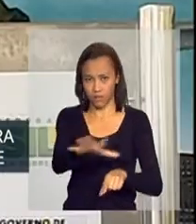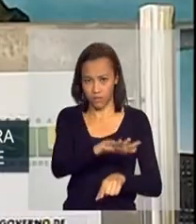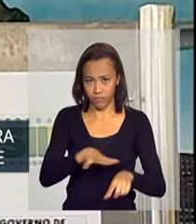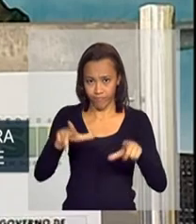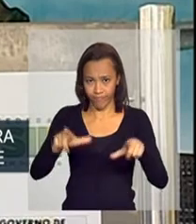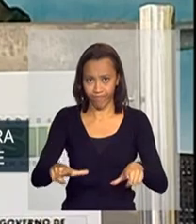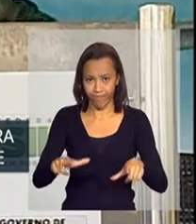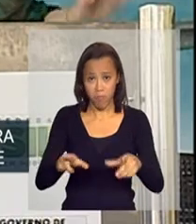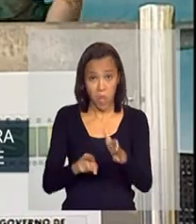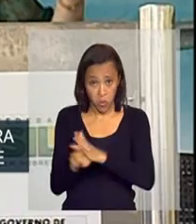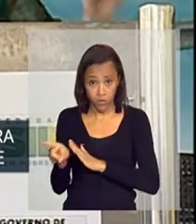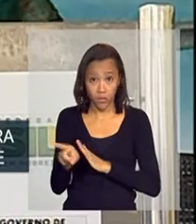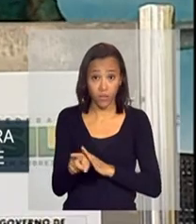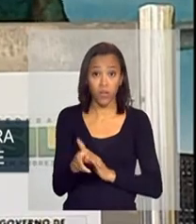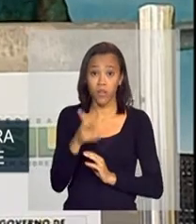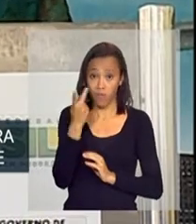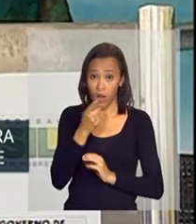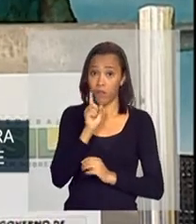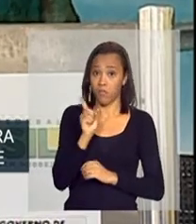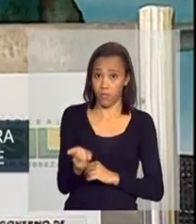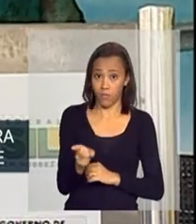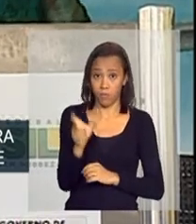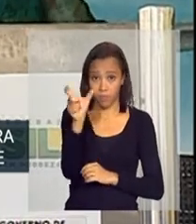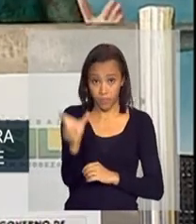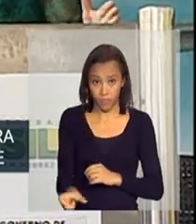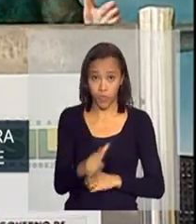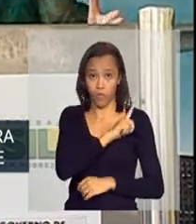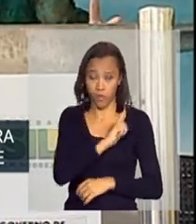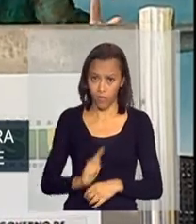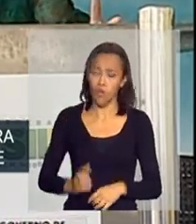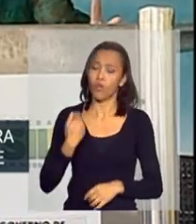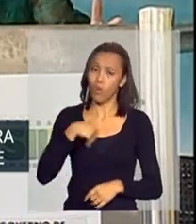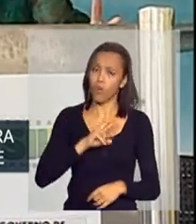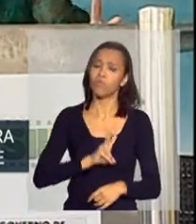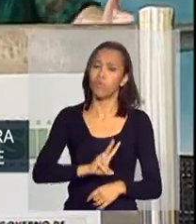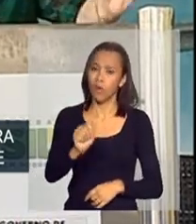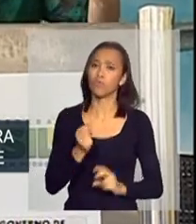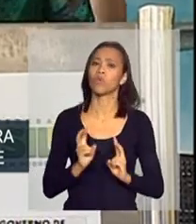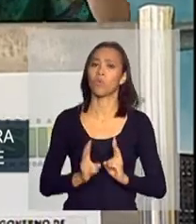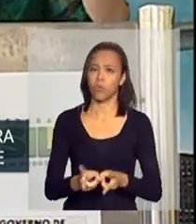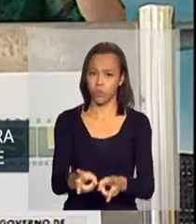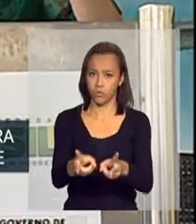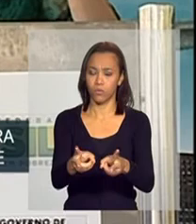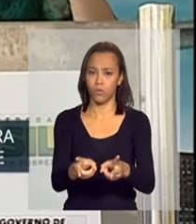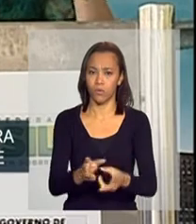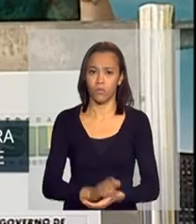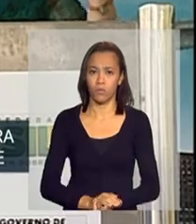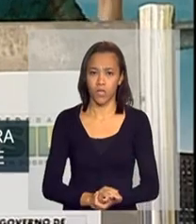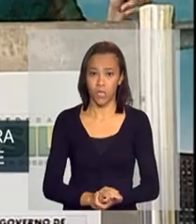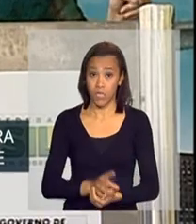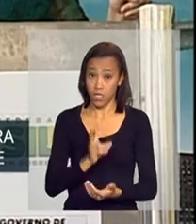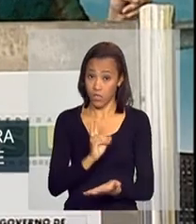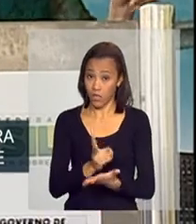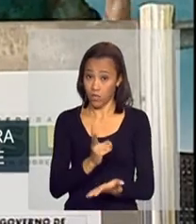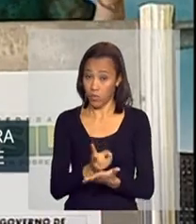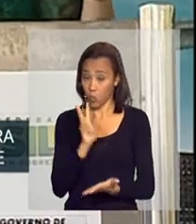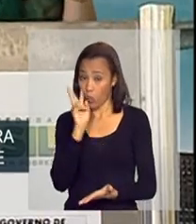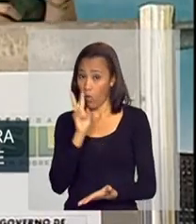governador? Dizer a ele que nós vamos continuar com um olho na